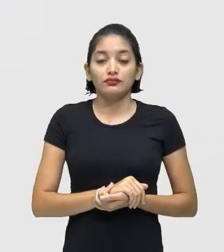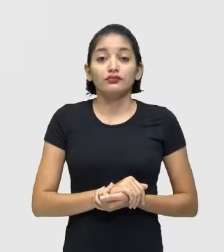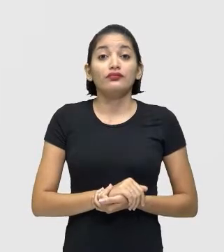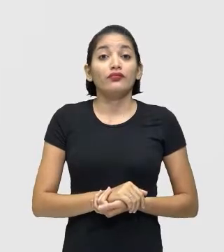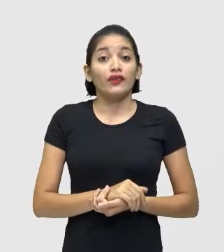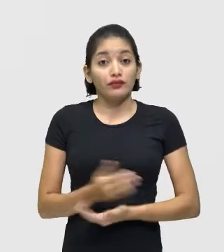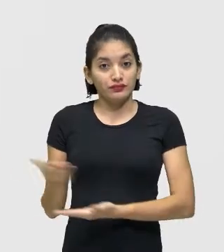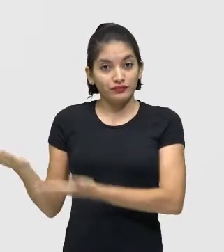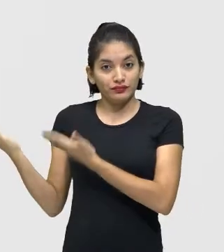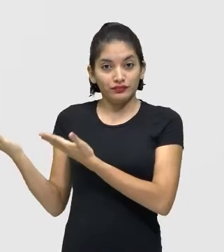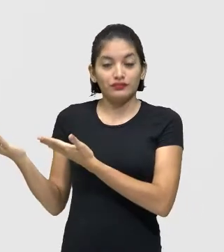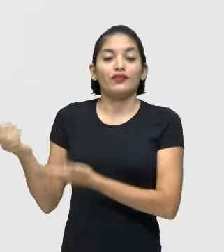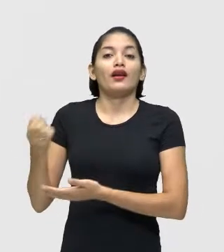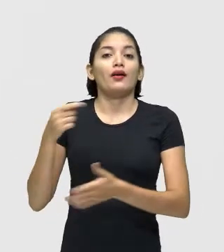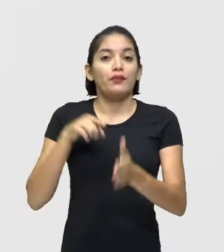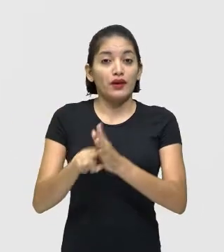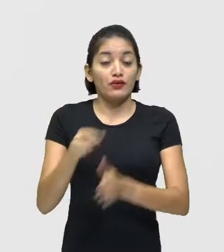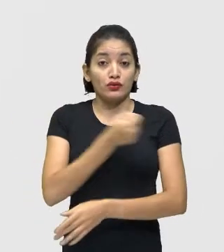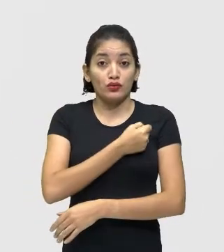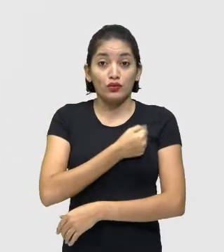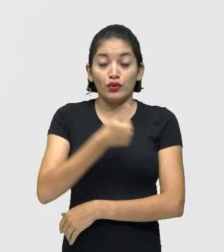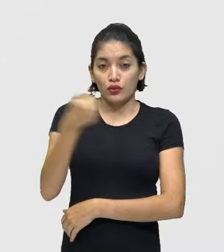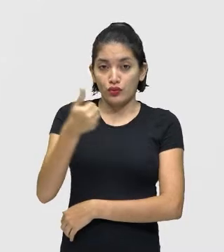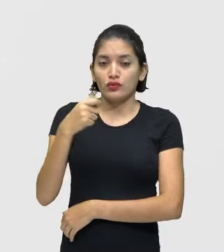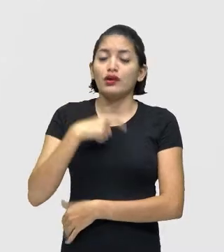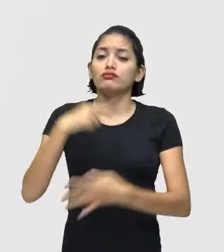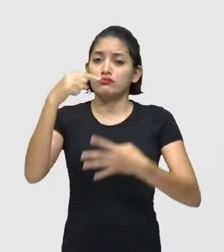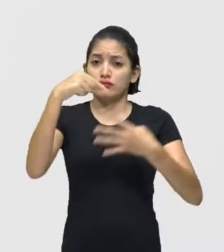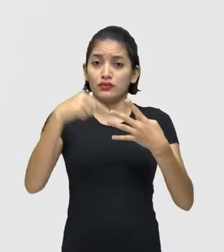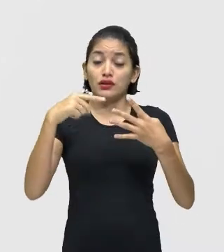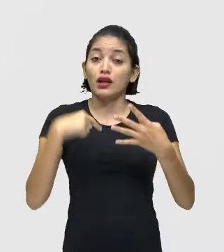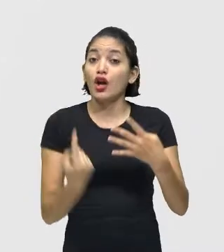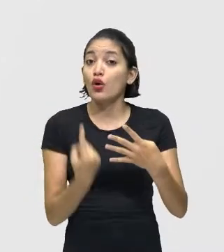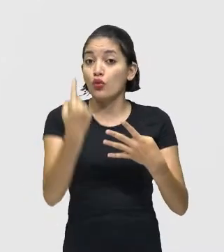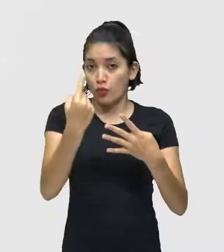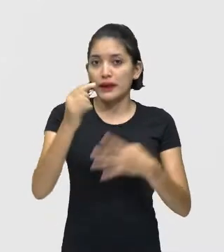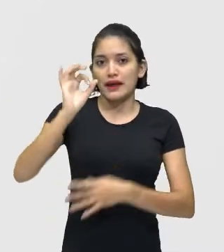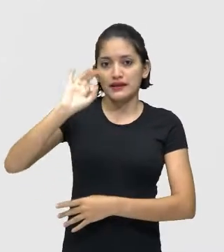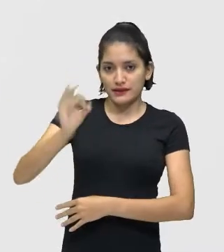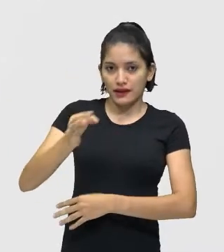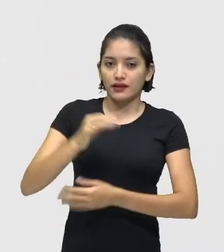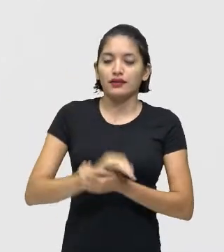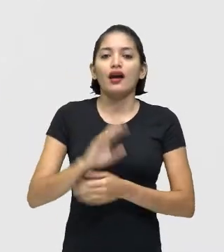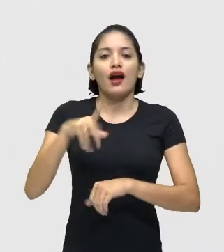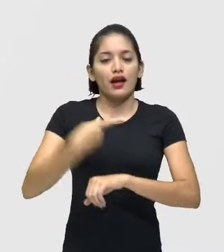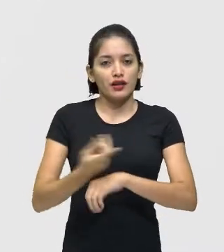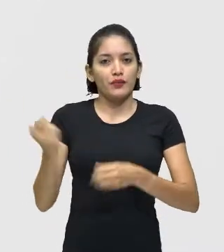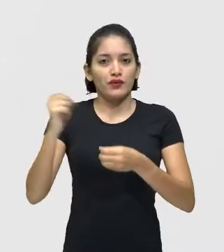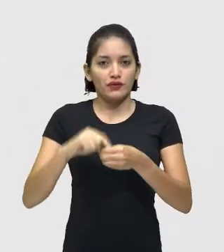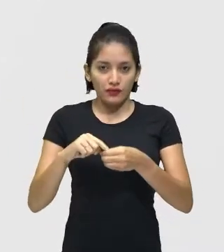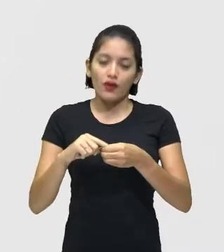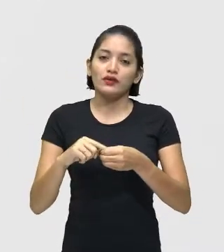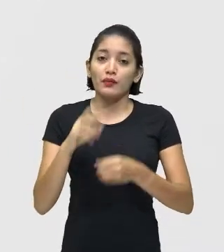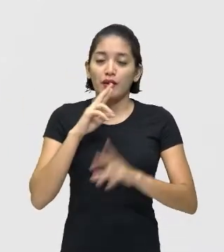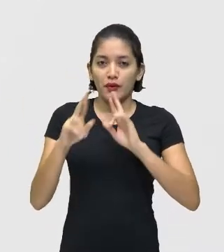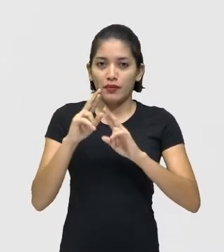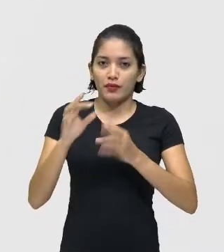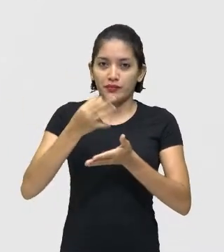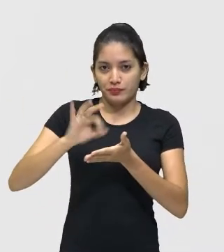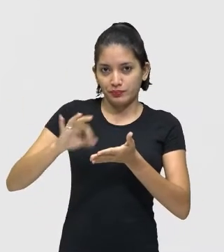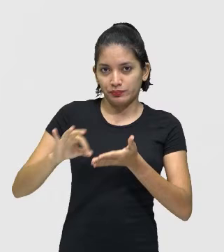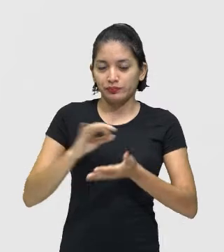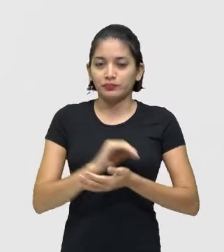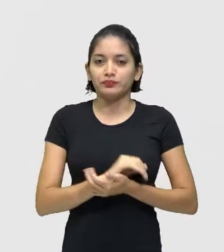Essa é a nossa questão de número 1, tem 4 alternativas e somente uma correta. Daqui a pouco a gente volta com vocês para fazer a